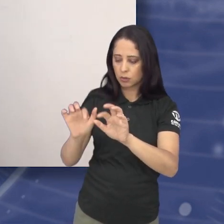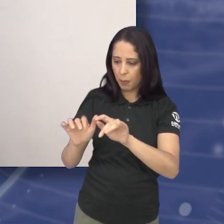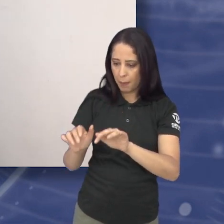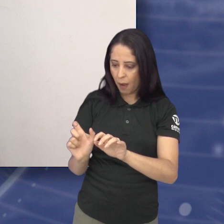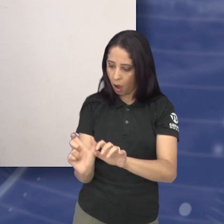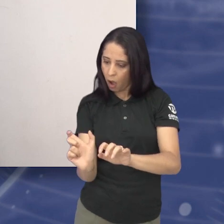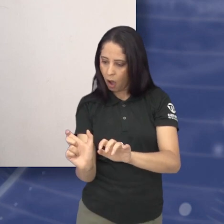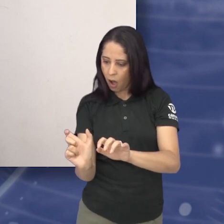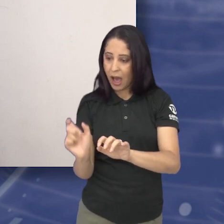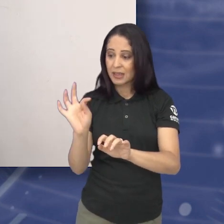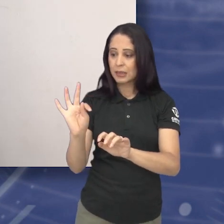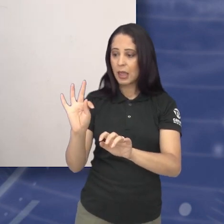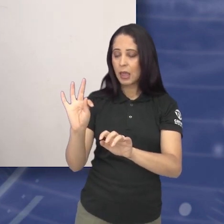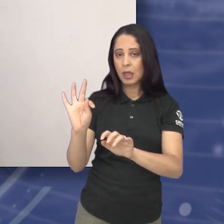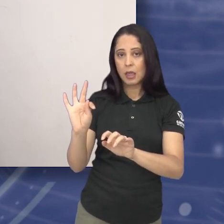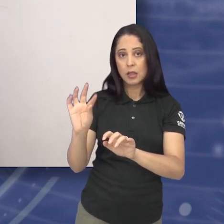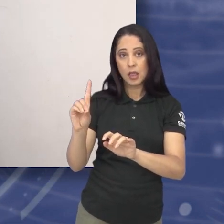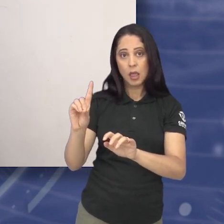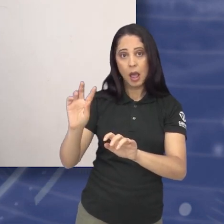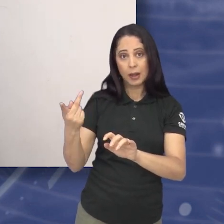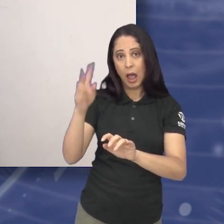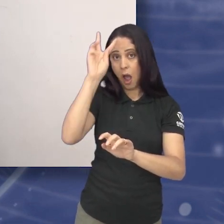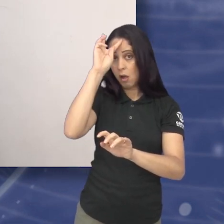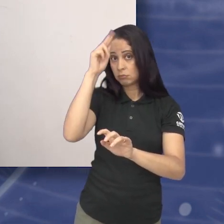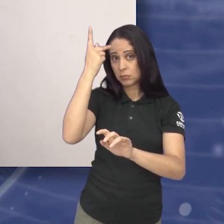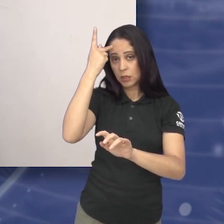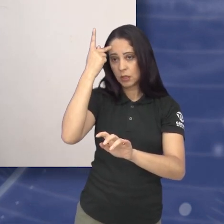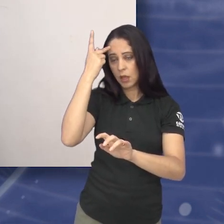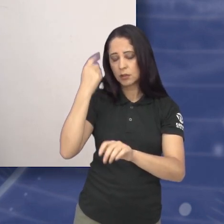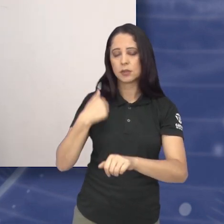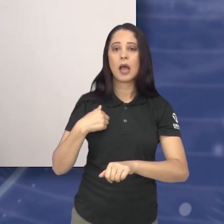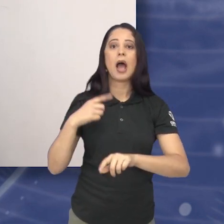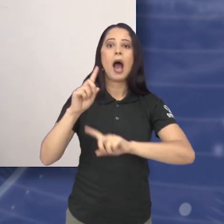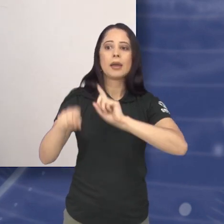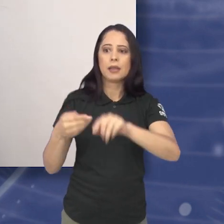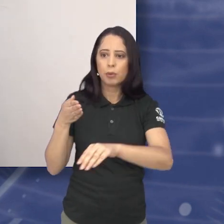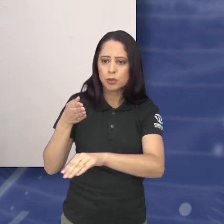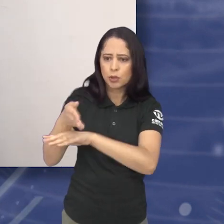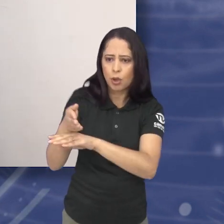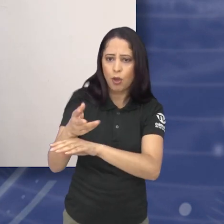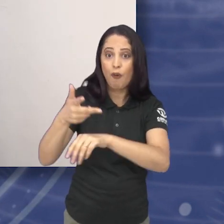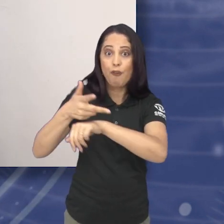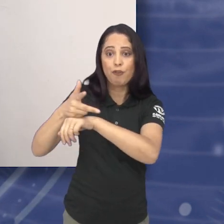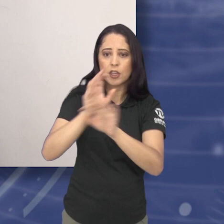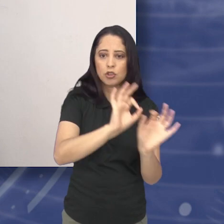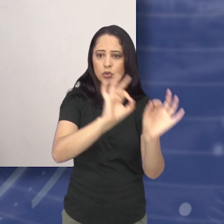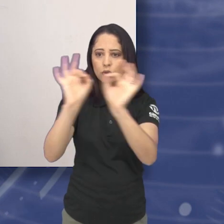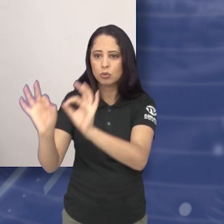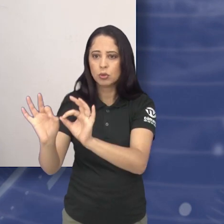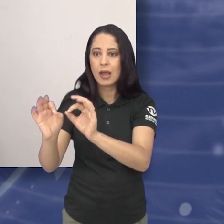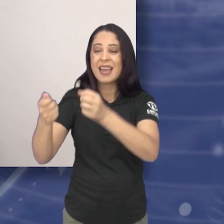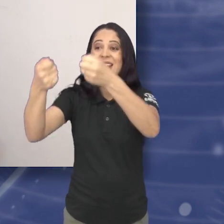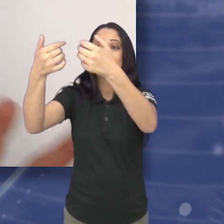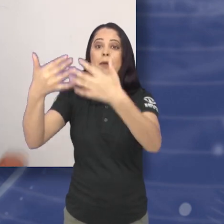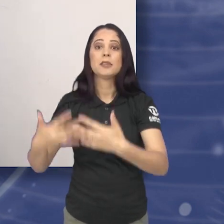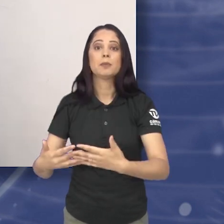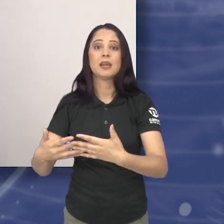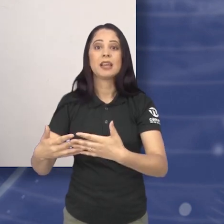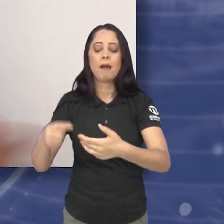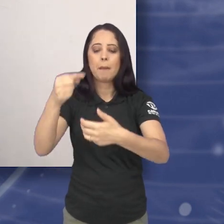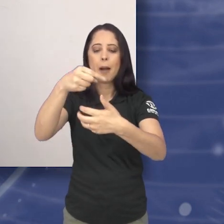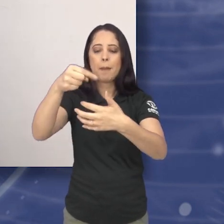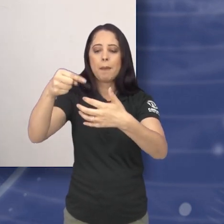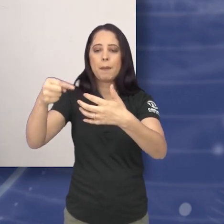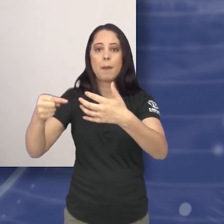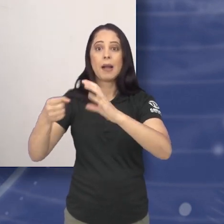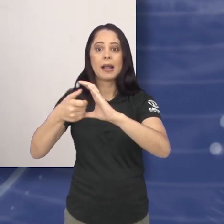profissionais falando da área. E quando eu vi aqueles vídeos sobre sinais do autismo, eu via que de 12